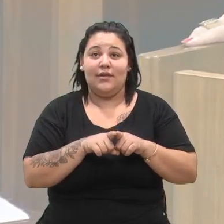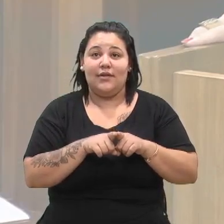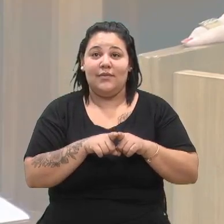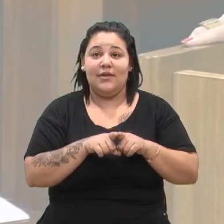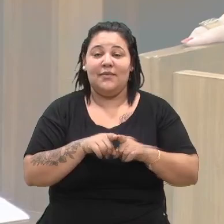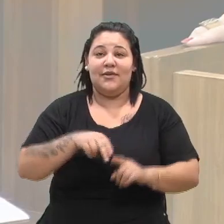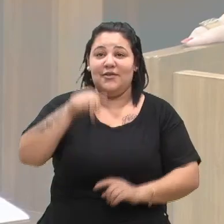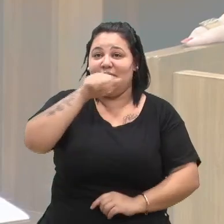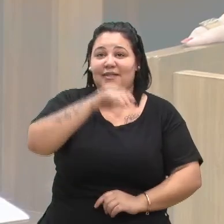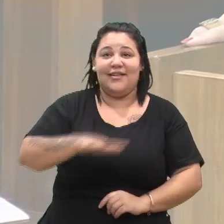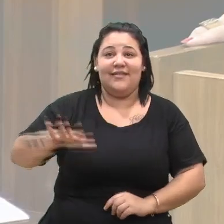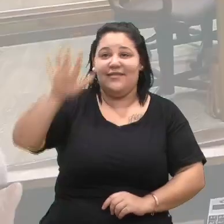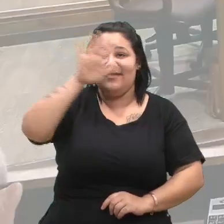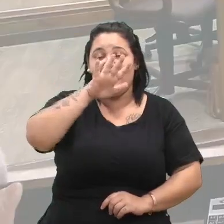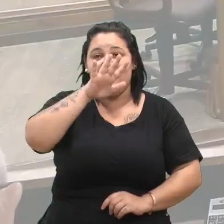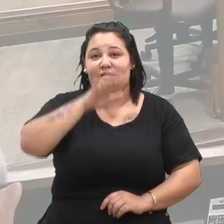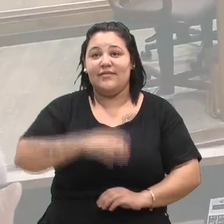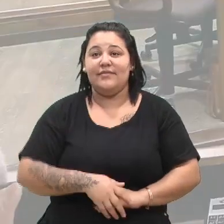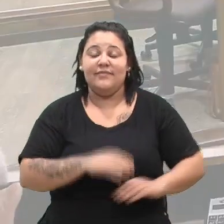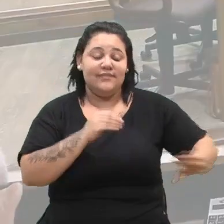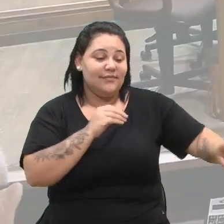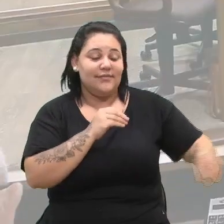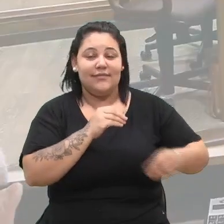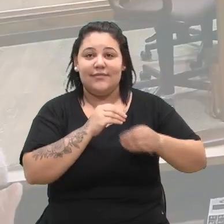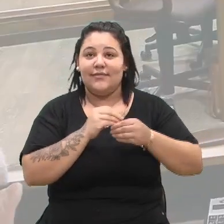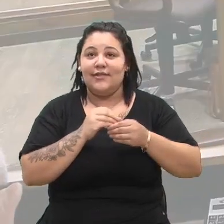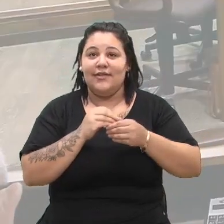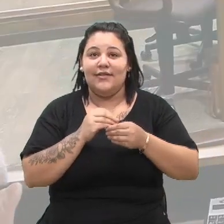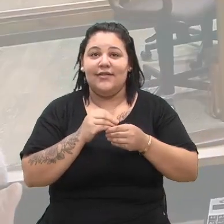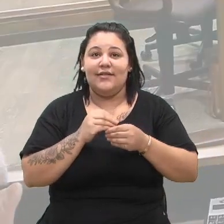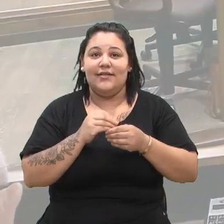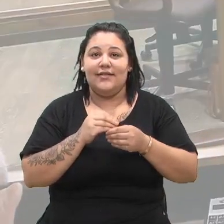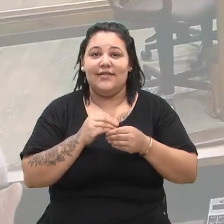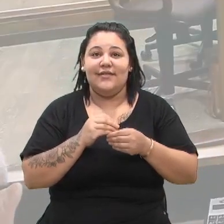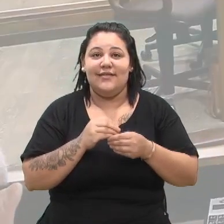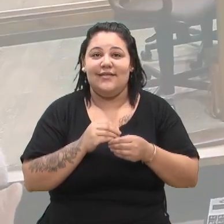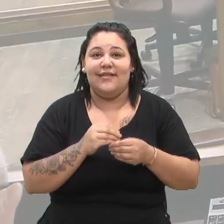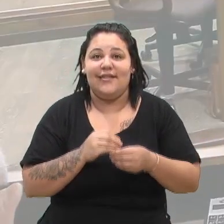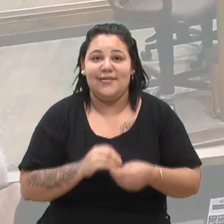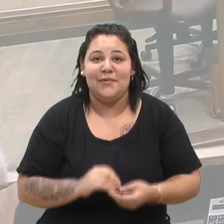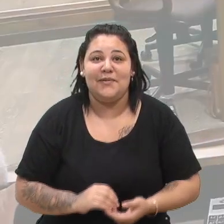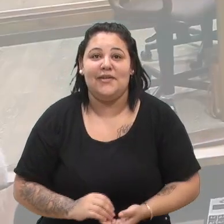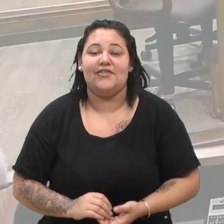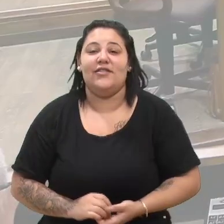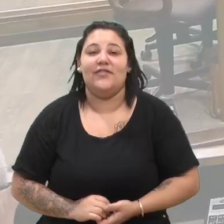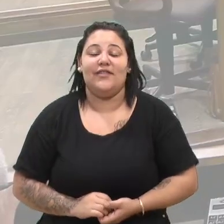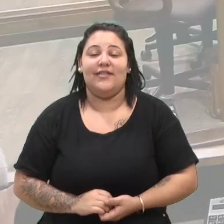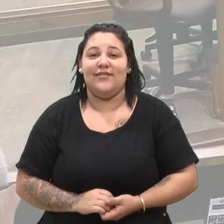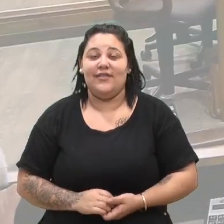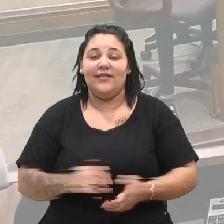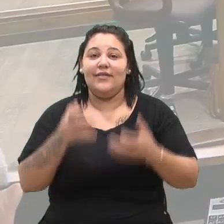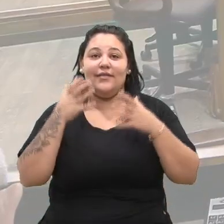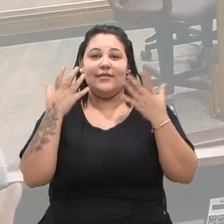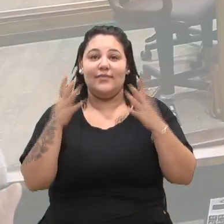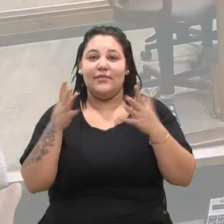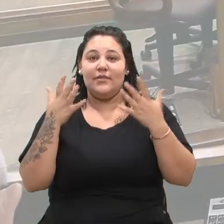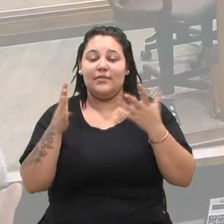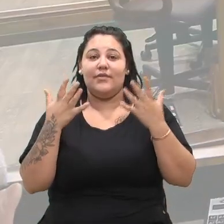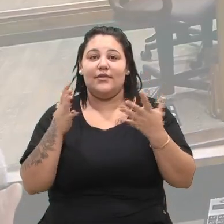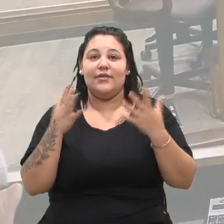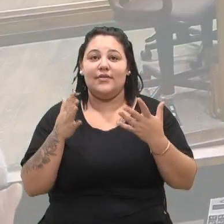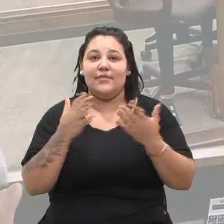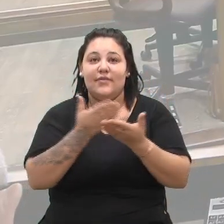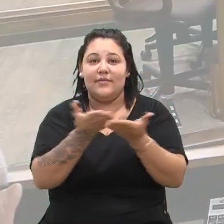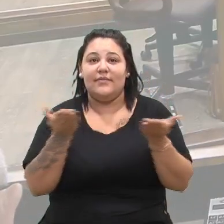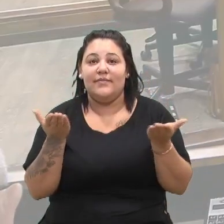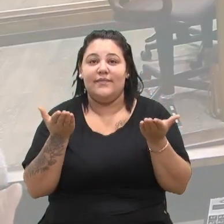Sua parte, vereador Lucas. Obrigado, vereadora Rose. Primeiro, lhe parabenizar pela ter desacomodado, né, e feito